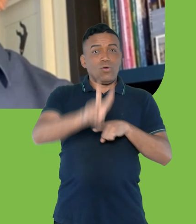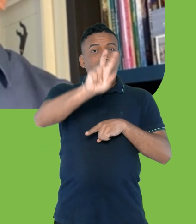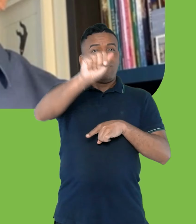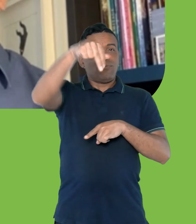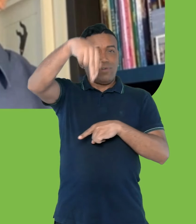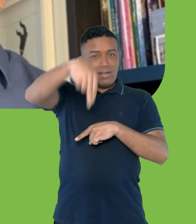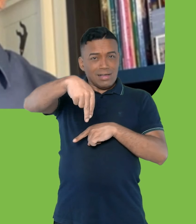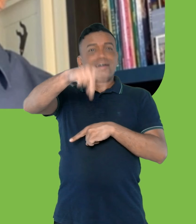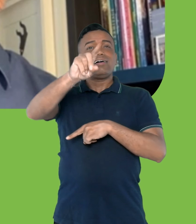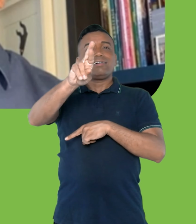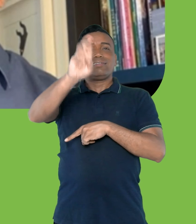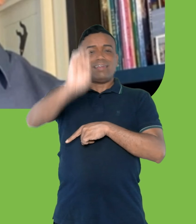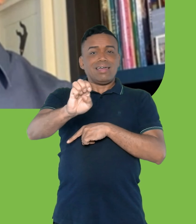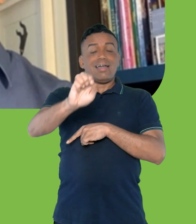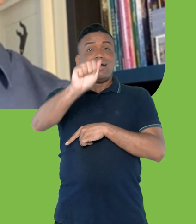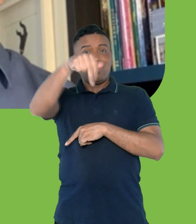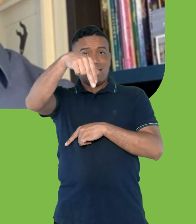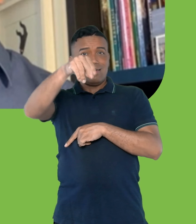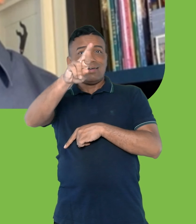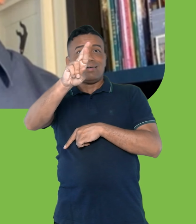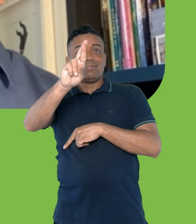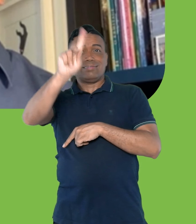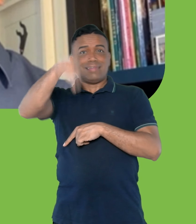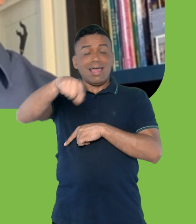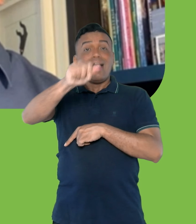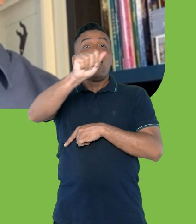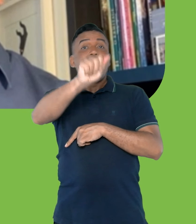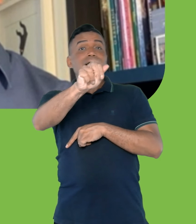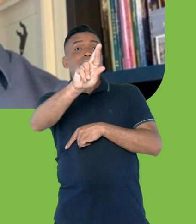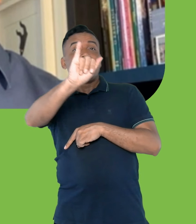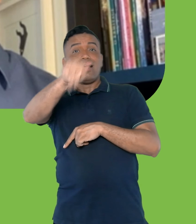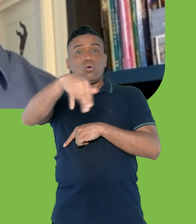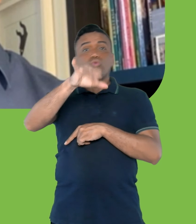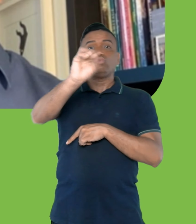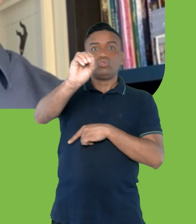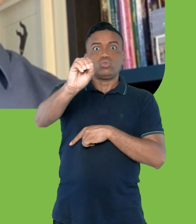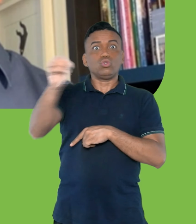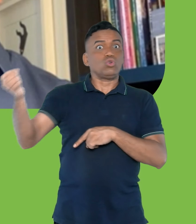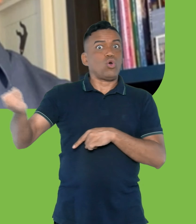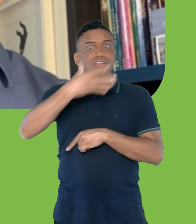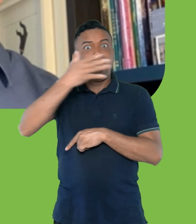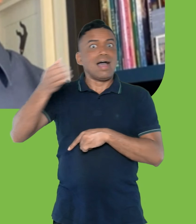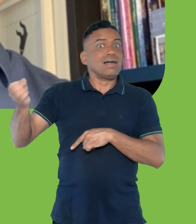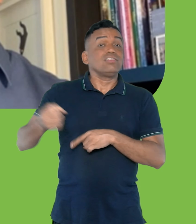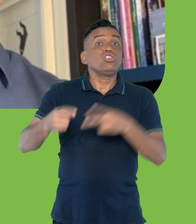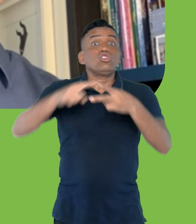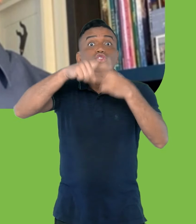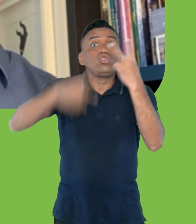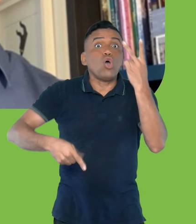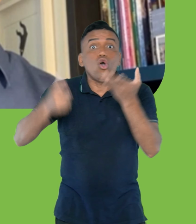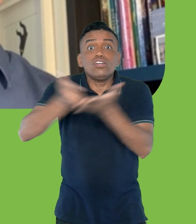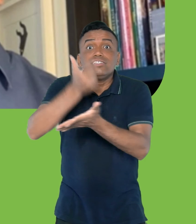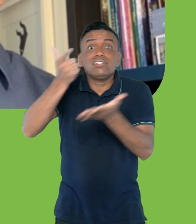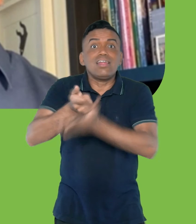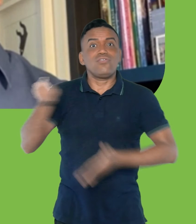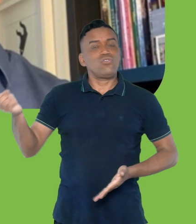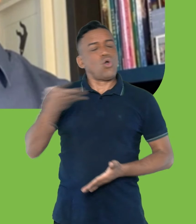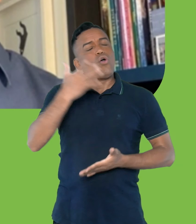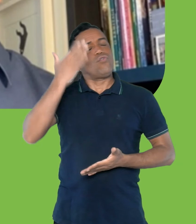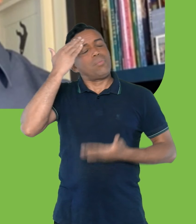André Araújo. Bem-vindo ao Sempre um Papo novamente, hoje trazendo novidades, mais 2 lançamentos. Obrigada pela sua presença